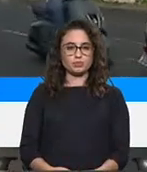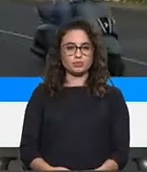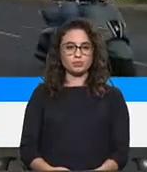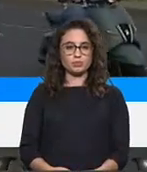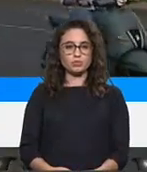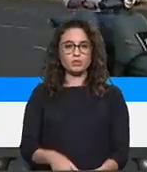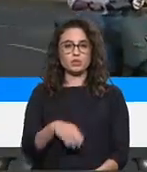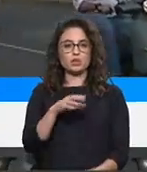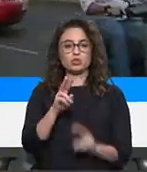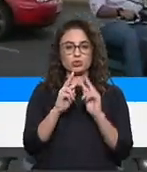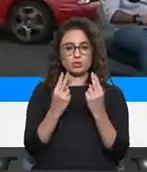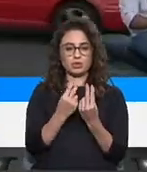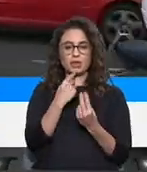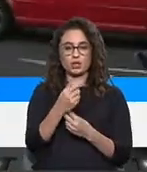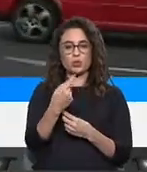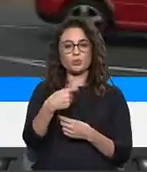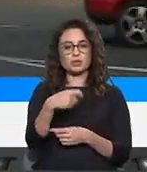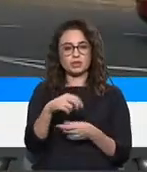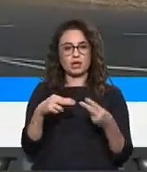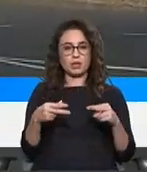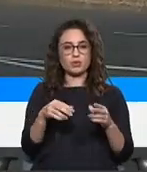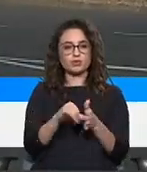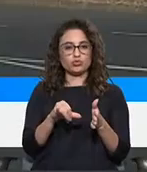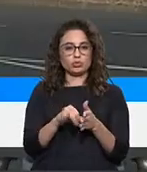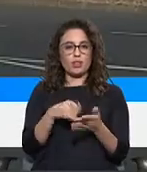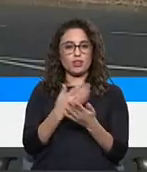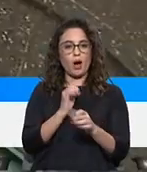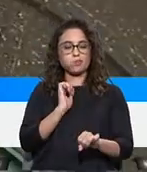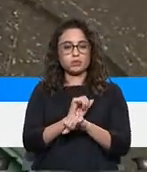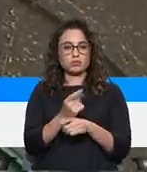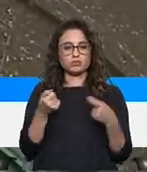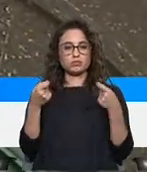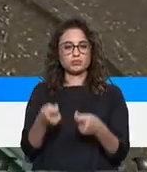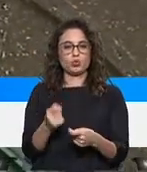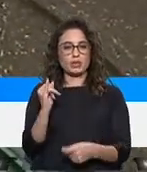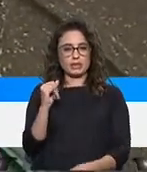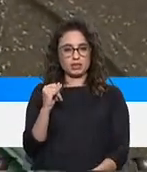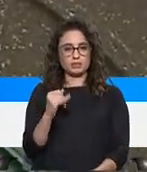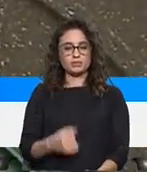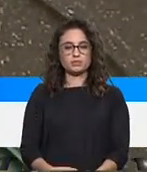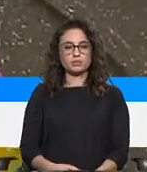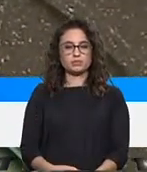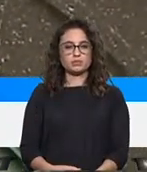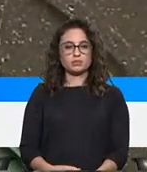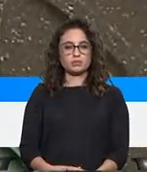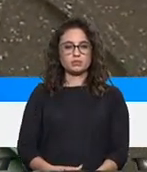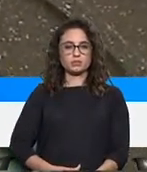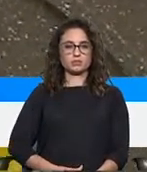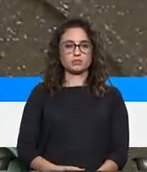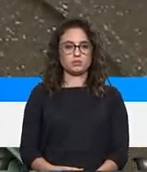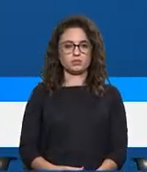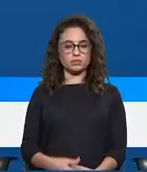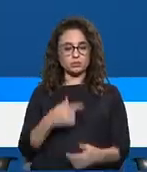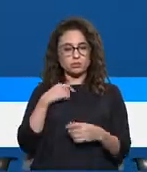O JPP acusa o presidente da Câmara do Funchal de travar os investimentos da cadeia Lidl na Madeira. Viemos a descobrir,